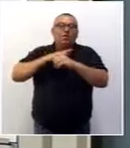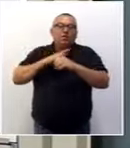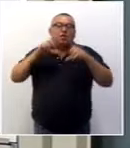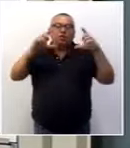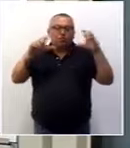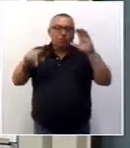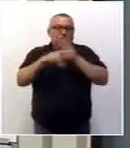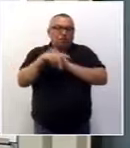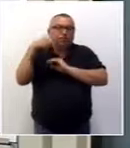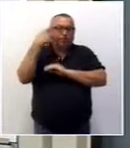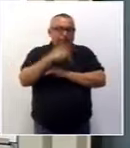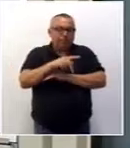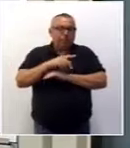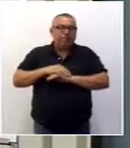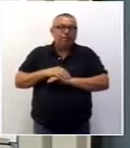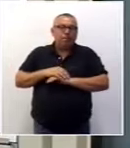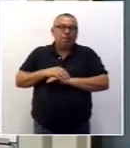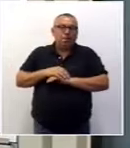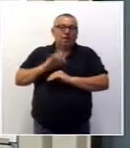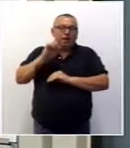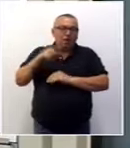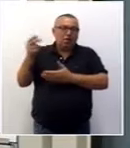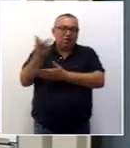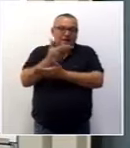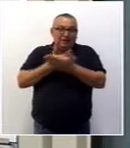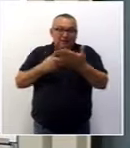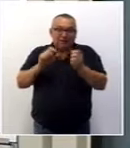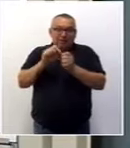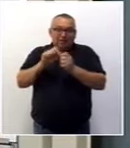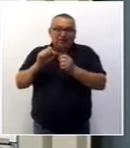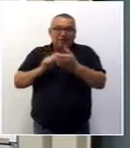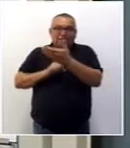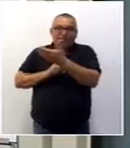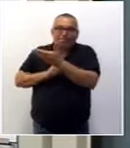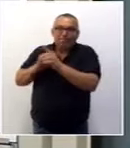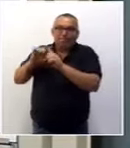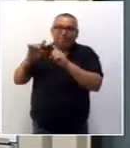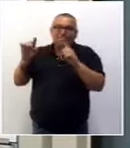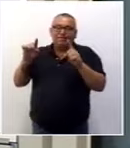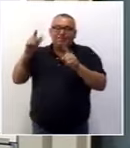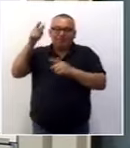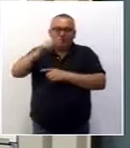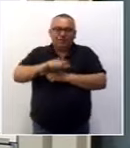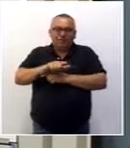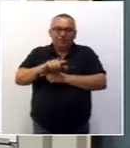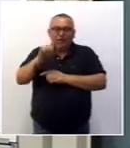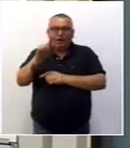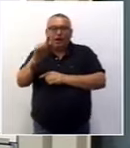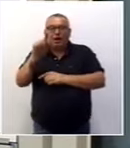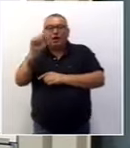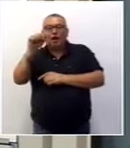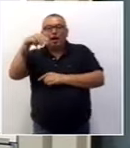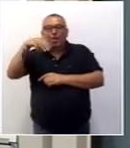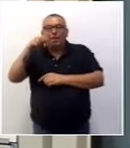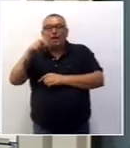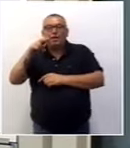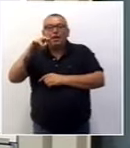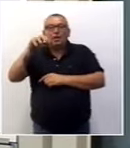estereoscópica. Tá? Então, era esse o desenho que eu queria falar. E mais uma coisa, grametria, eu consigo fazer